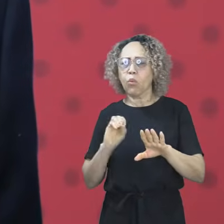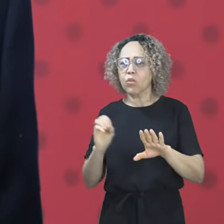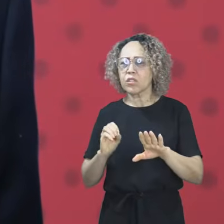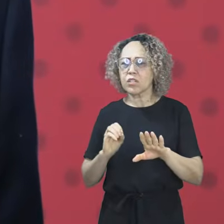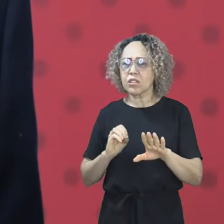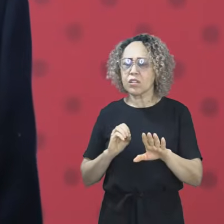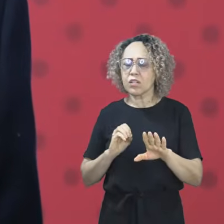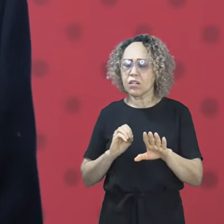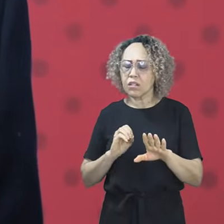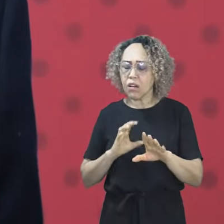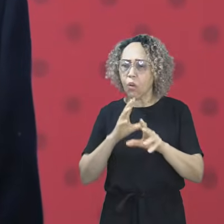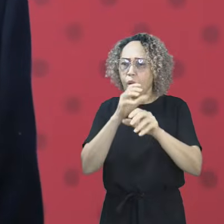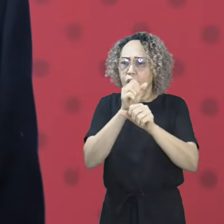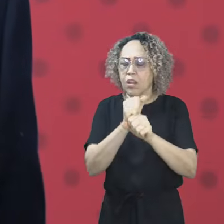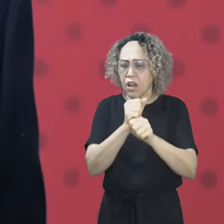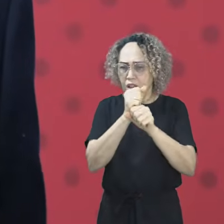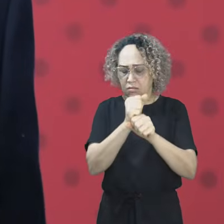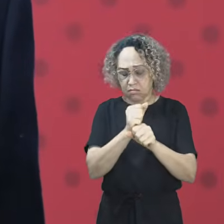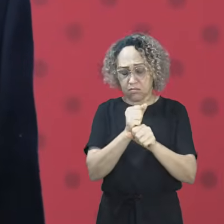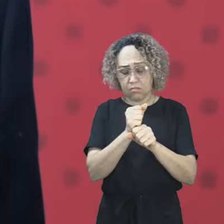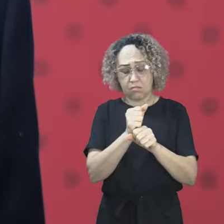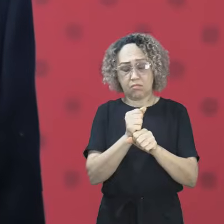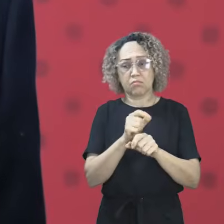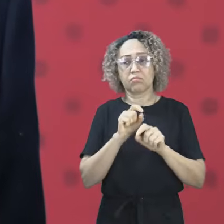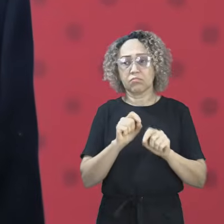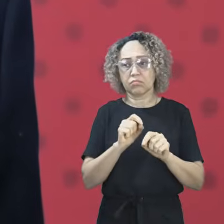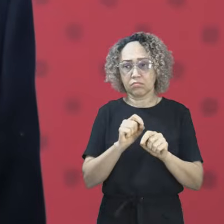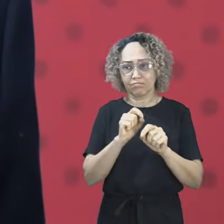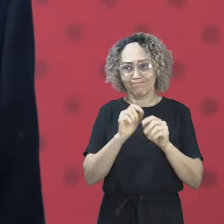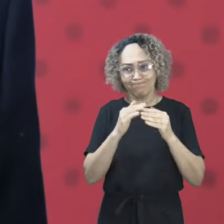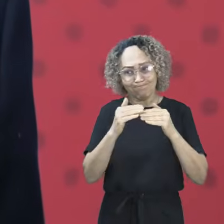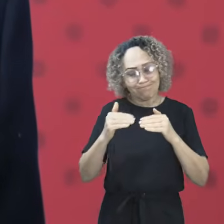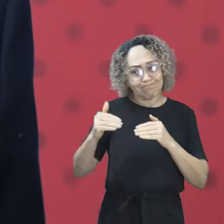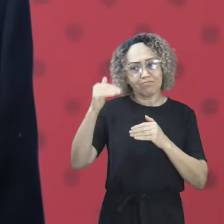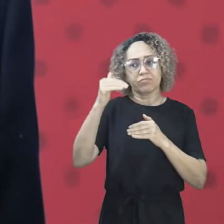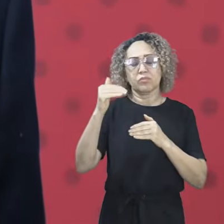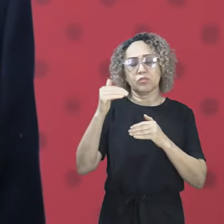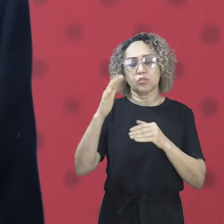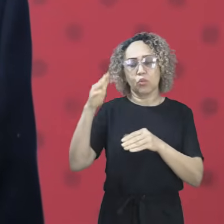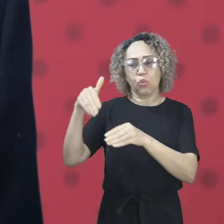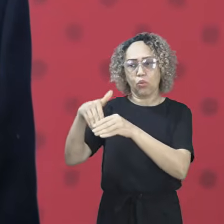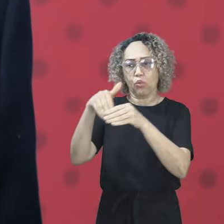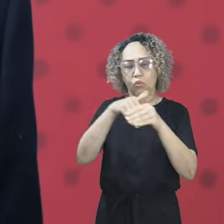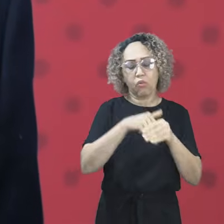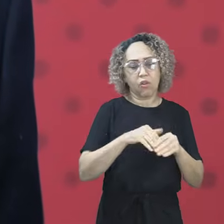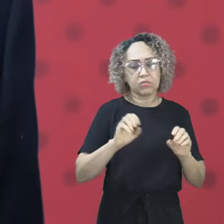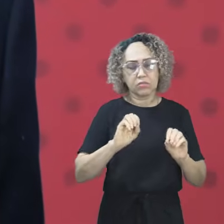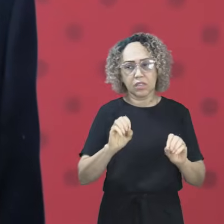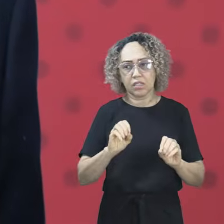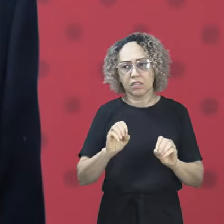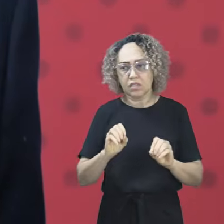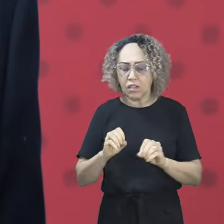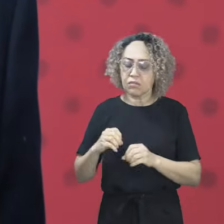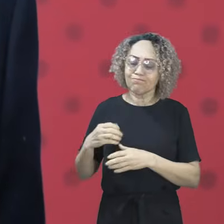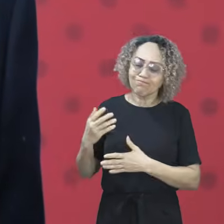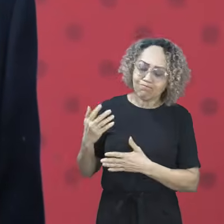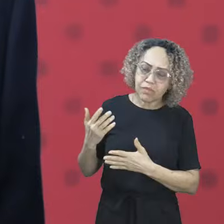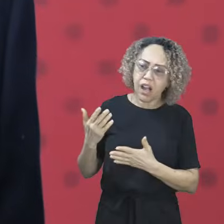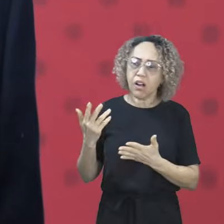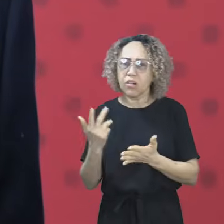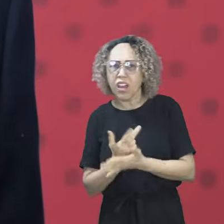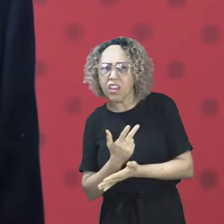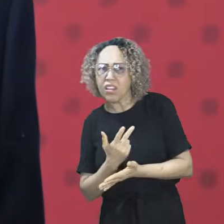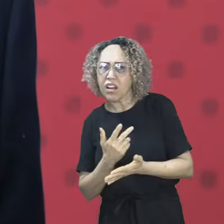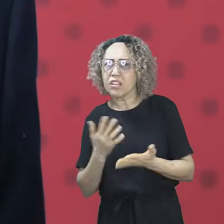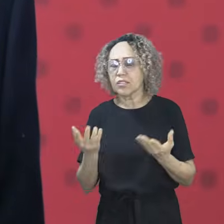própria composição do diretório, da executiva, passava por algum tipo de entendimento,